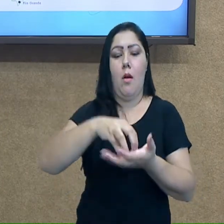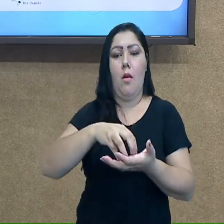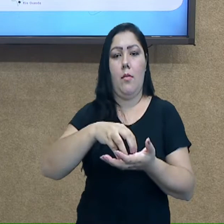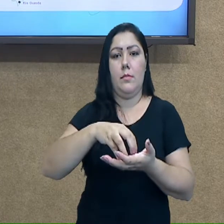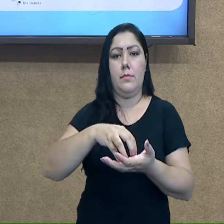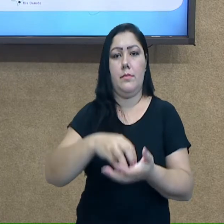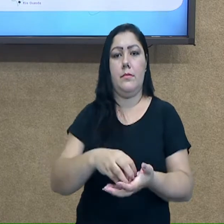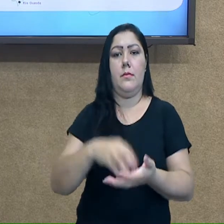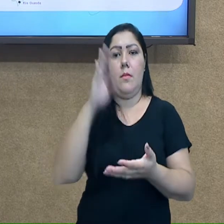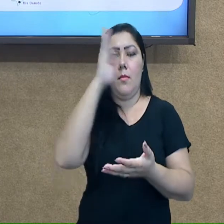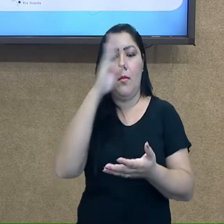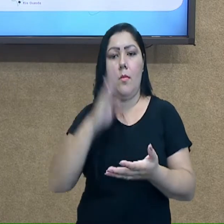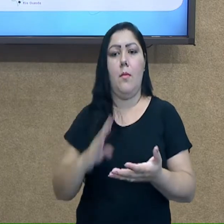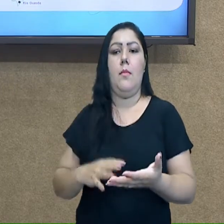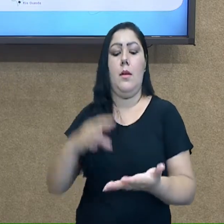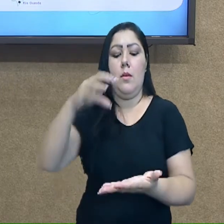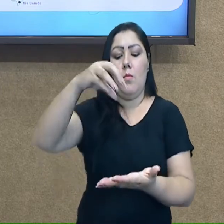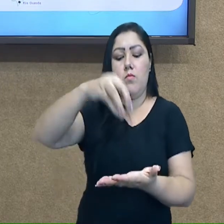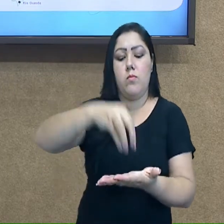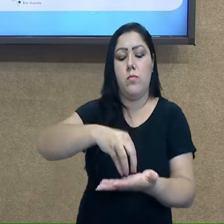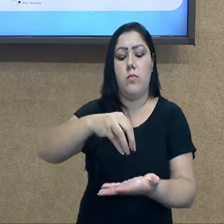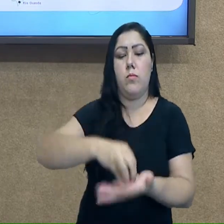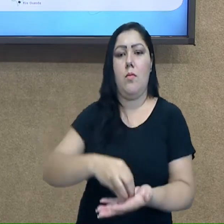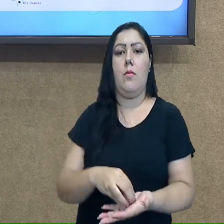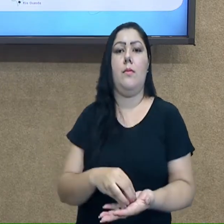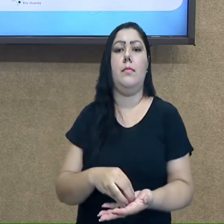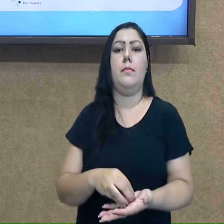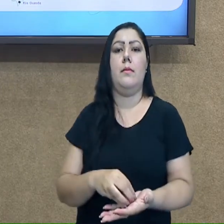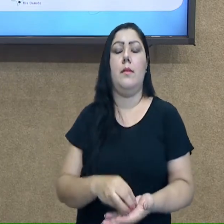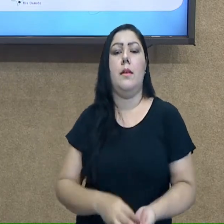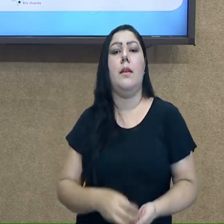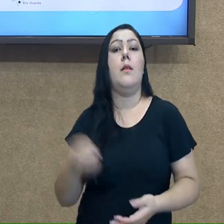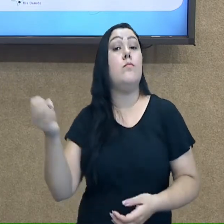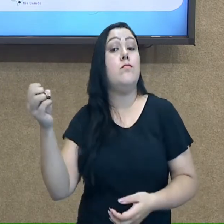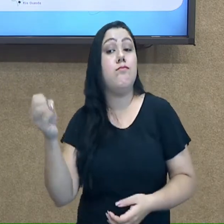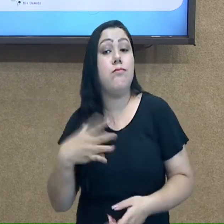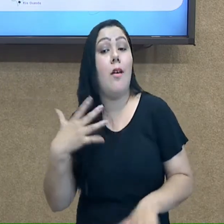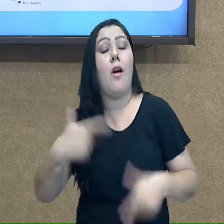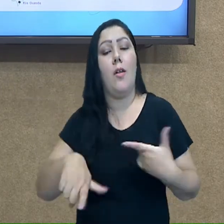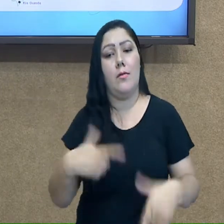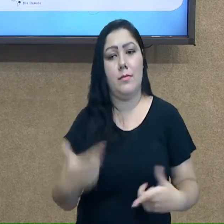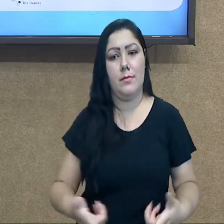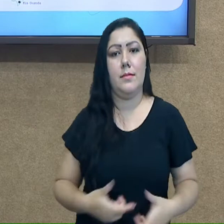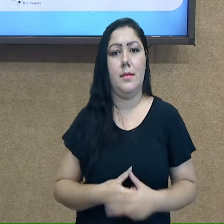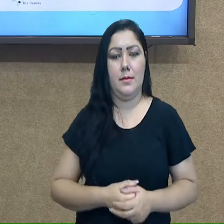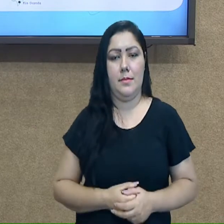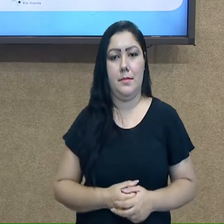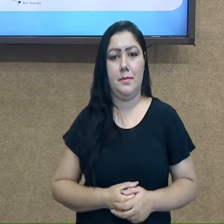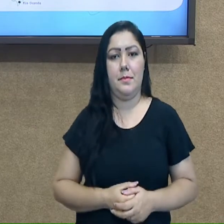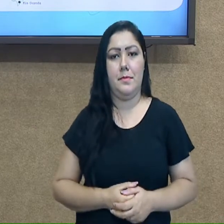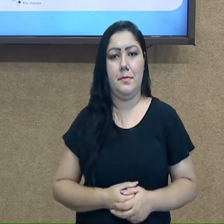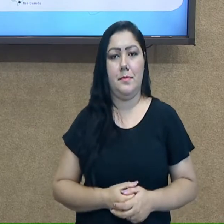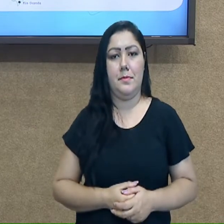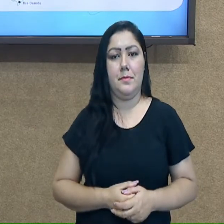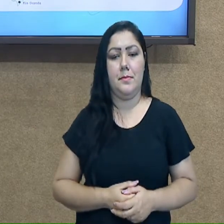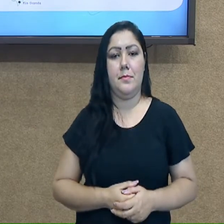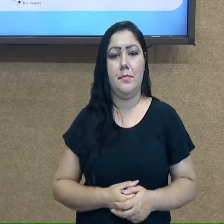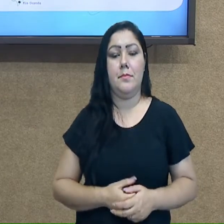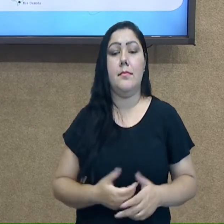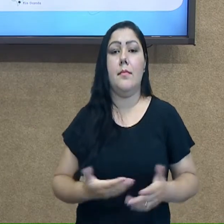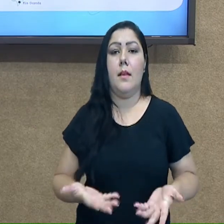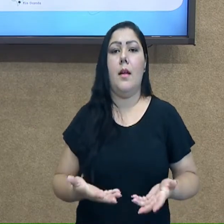uma nova atividade que substituiria o vazio econômico deixado pelas minas. Então,